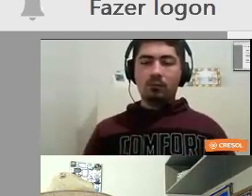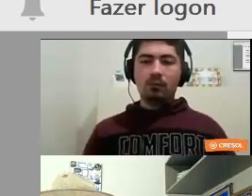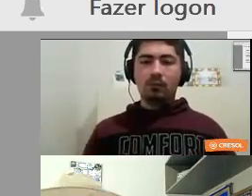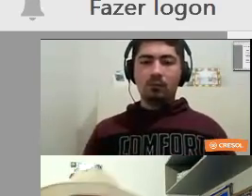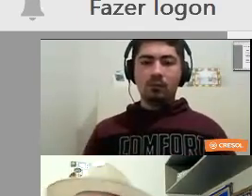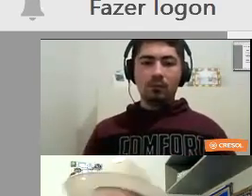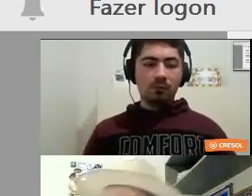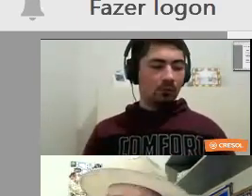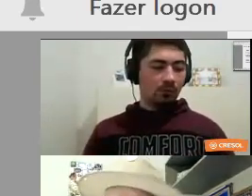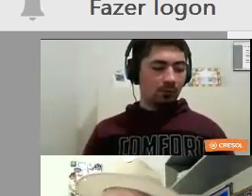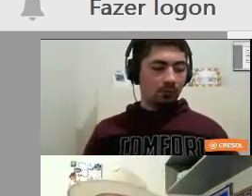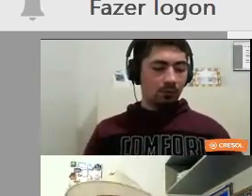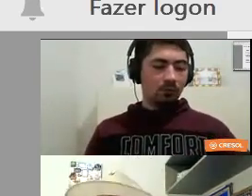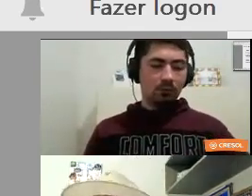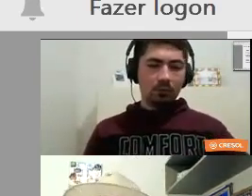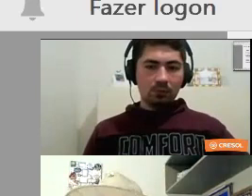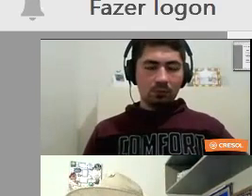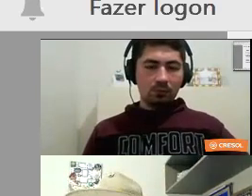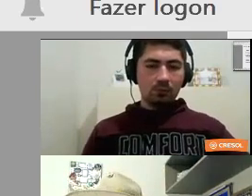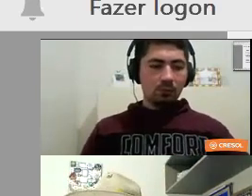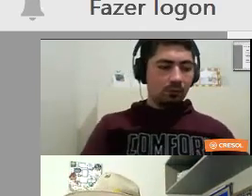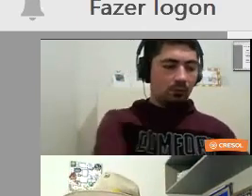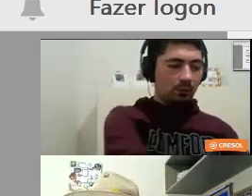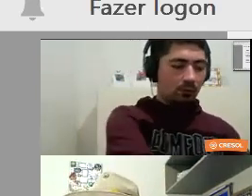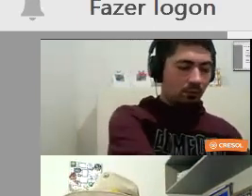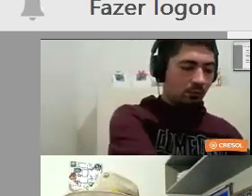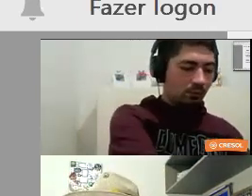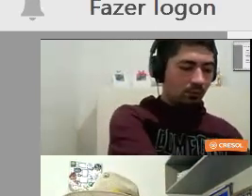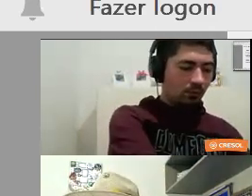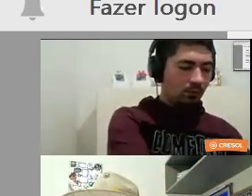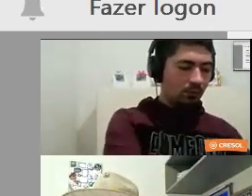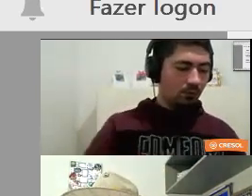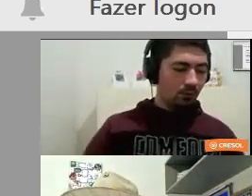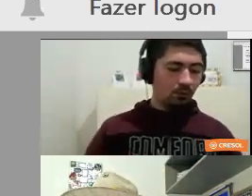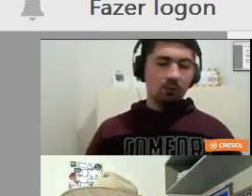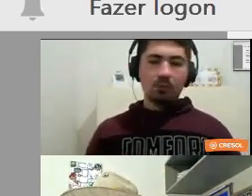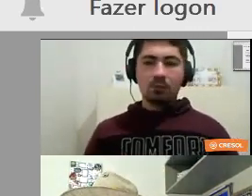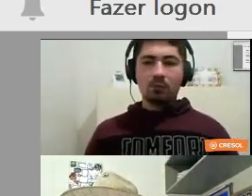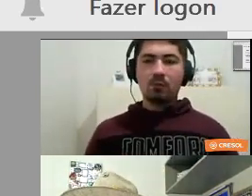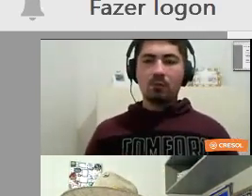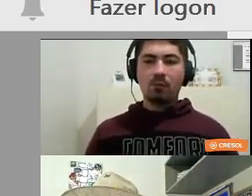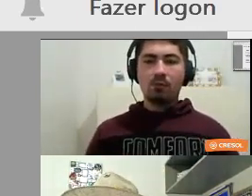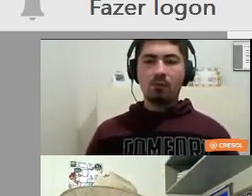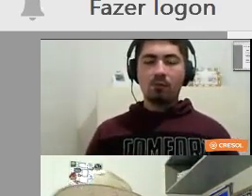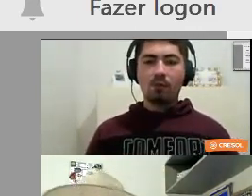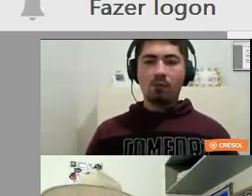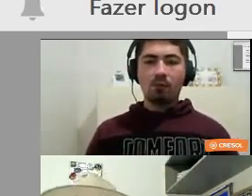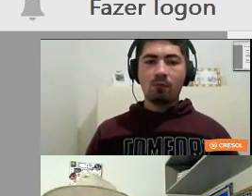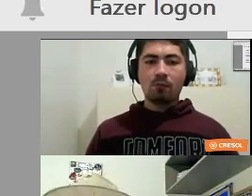personalidades, atletas, políticos, que todos faziam um gesto assim, falta só